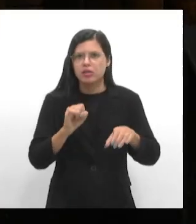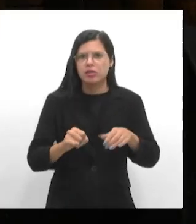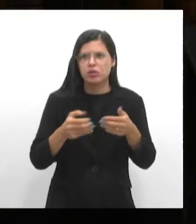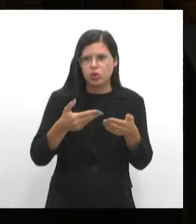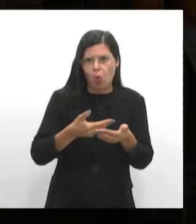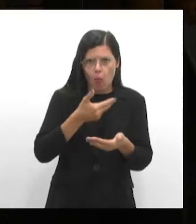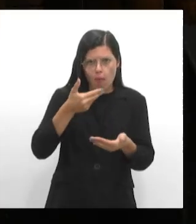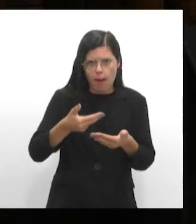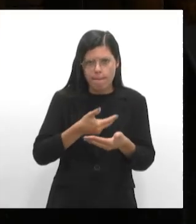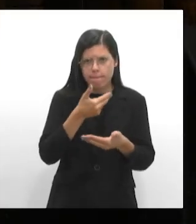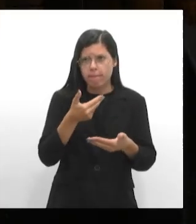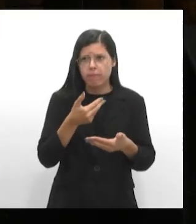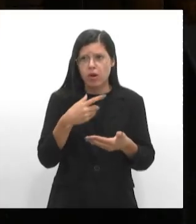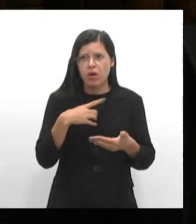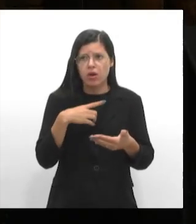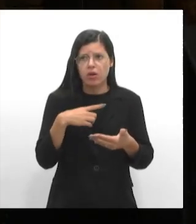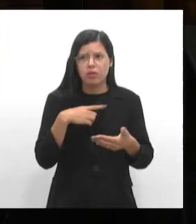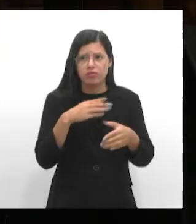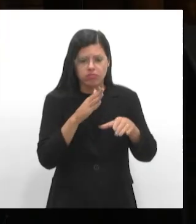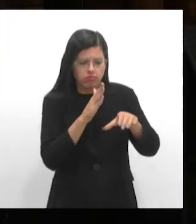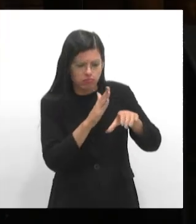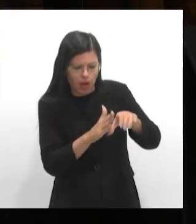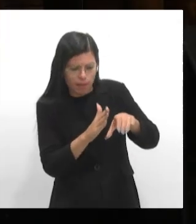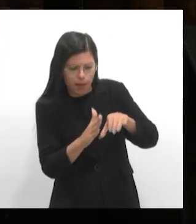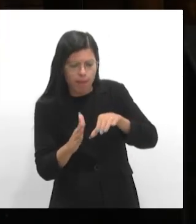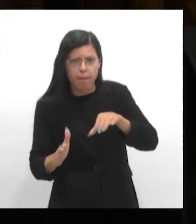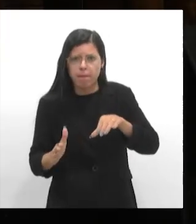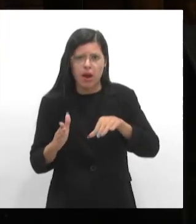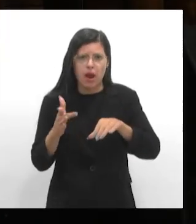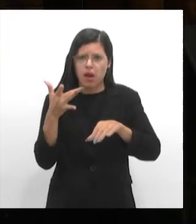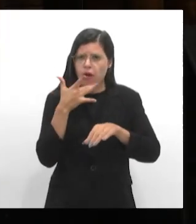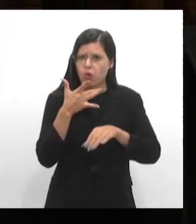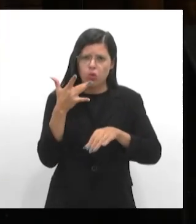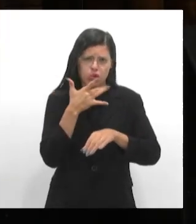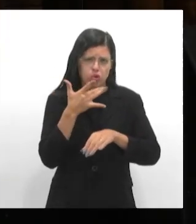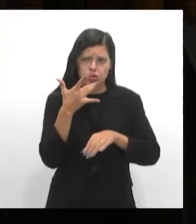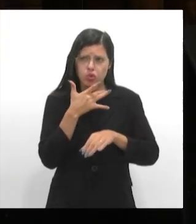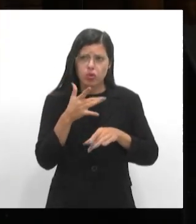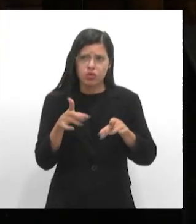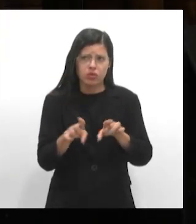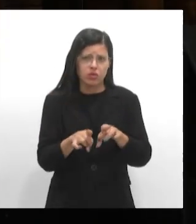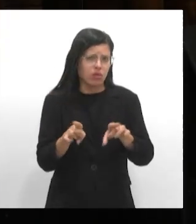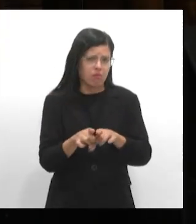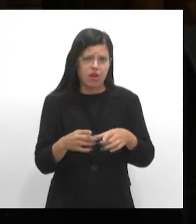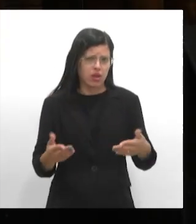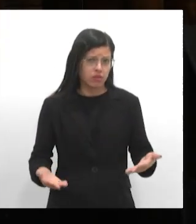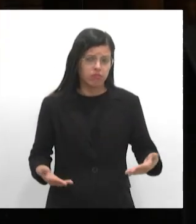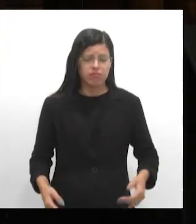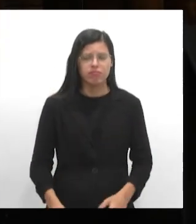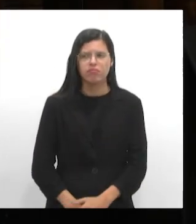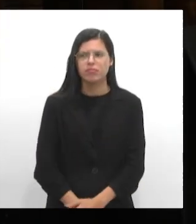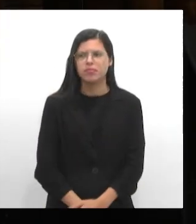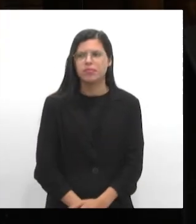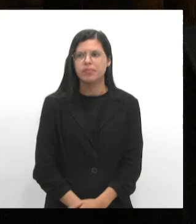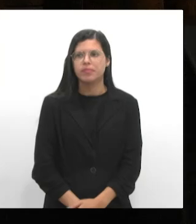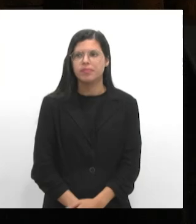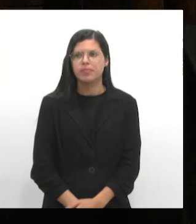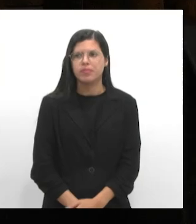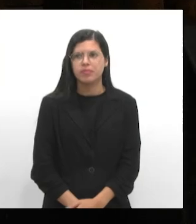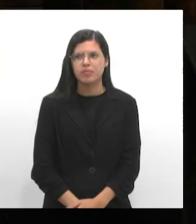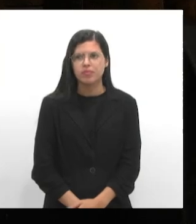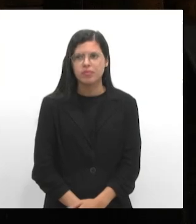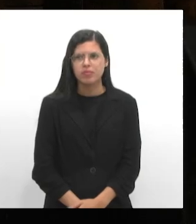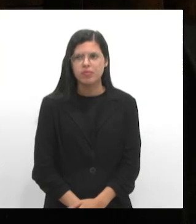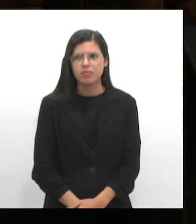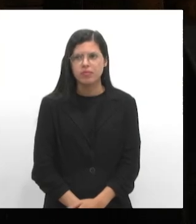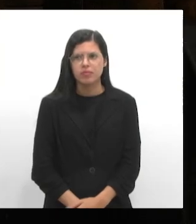pontos, 3 moças, ele é tão gostoso quando tivesse inteirinho, bonitinho, né? Mas ele perde